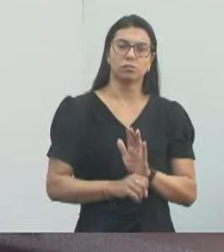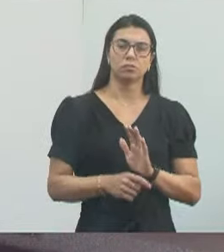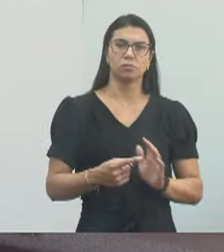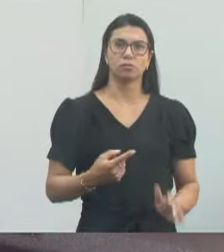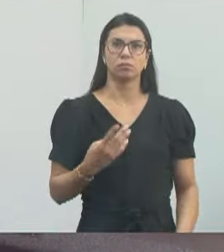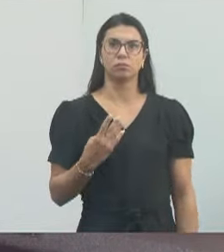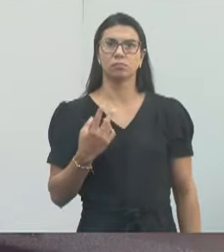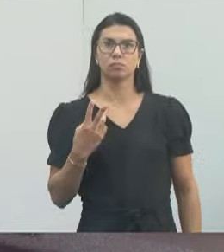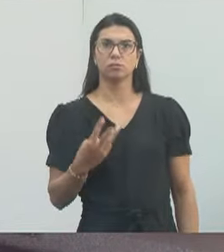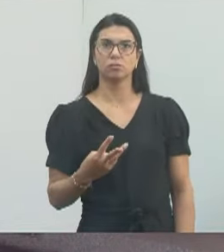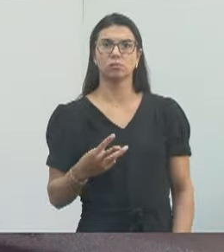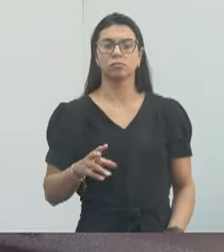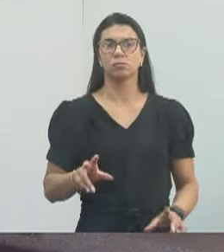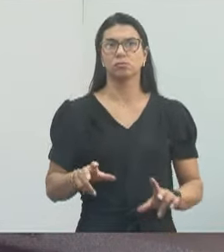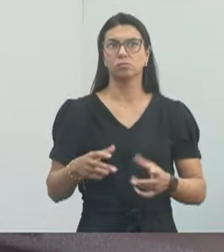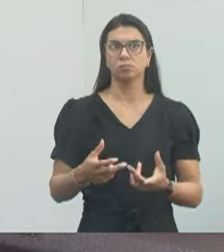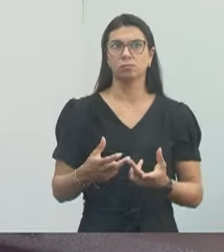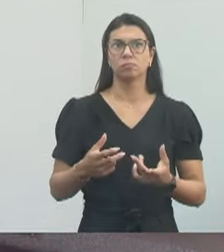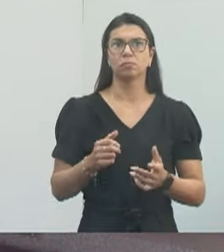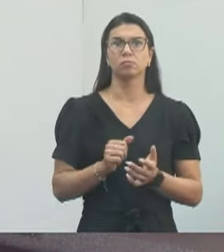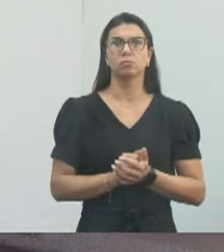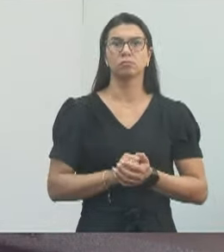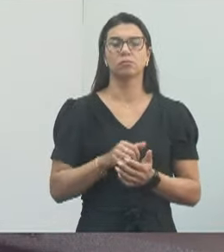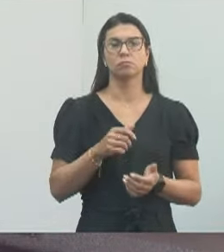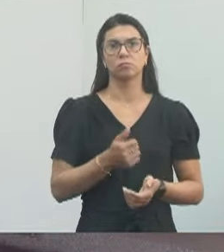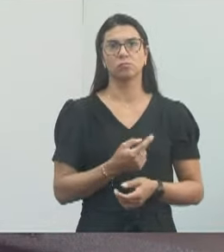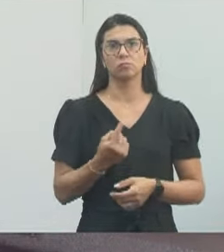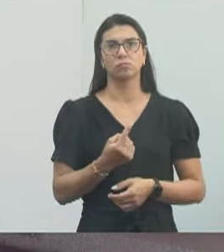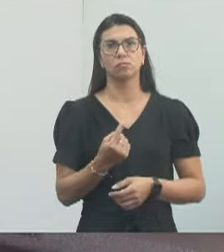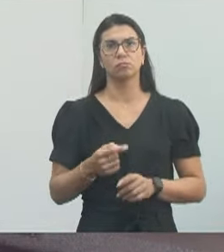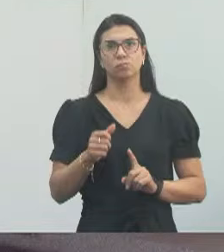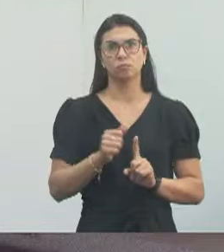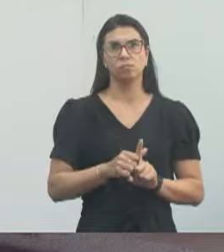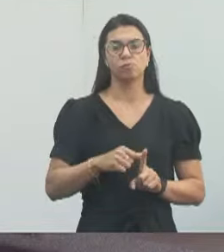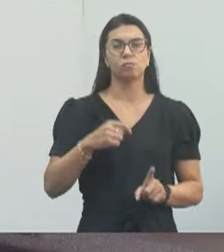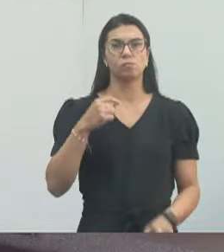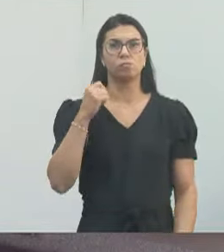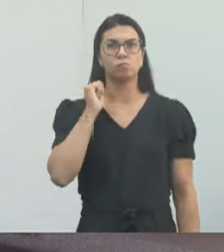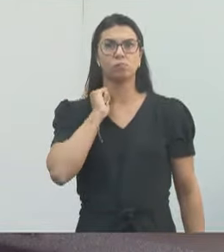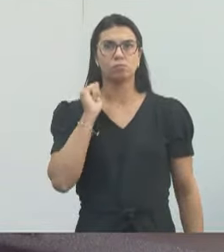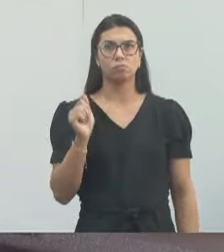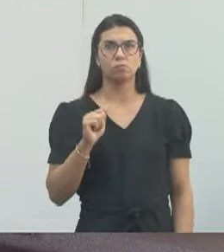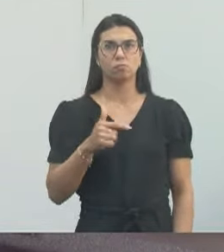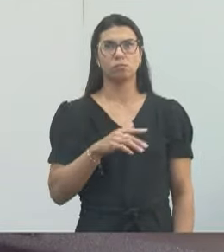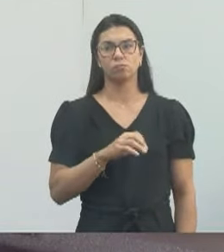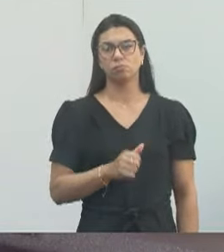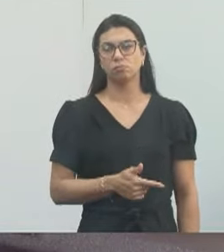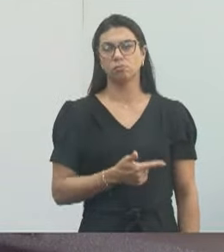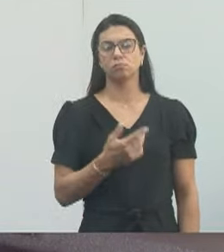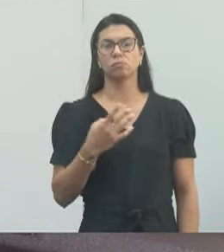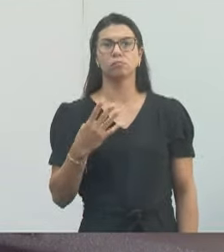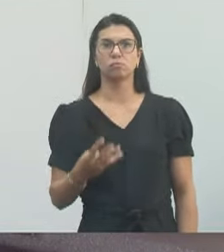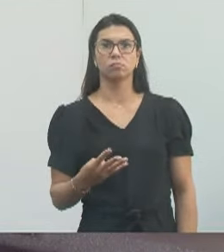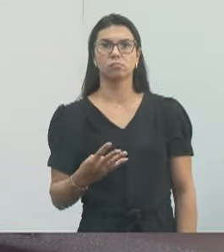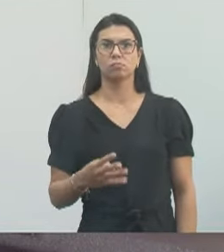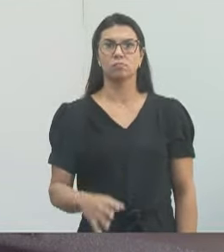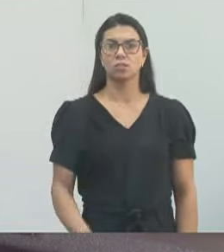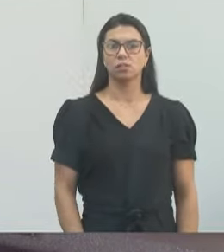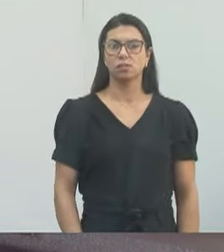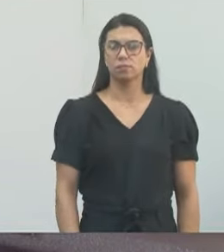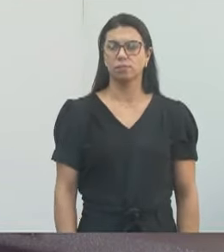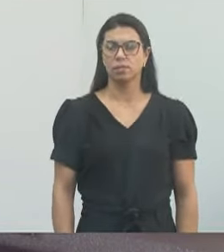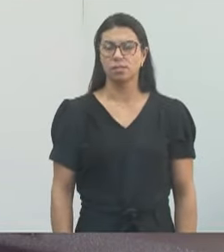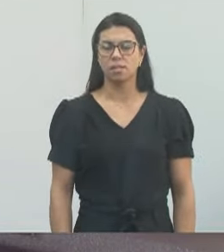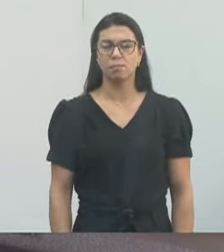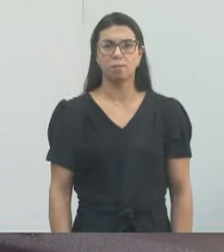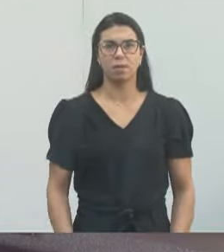2024 dessa casa Legislativa dotada em 11 de abril de 2024 recebido nesta prefeitura no dia 12 de Abril 2024 referente